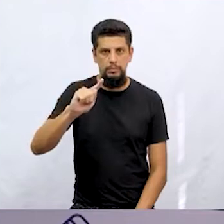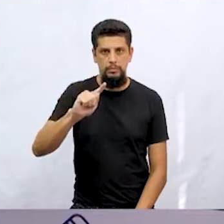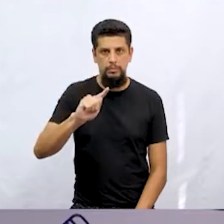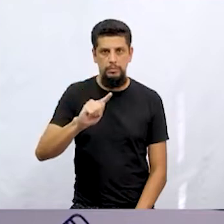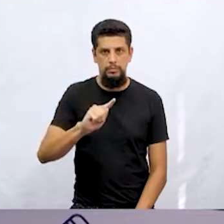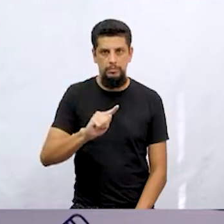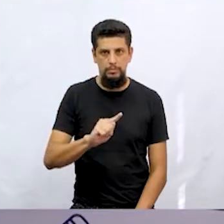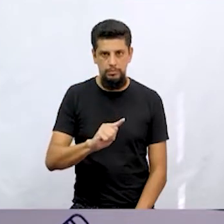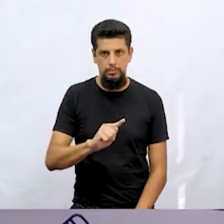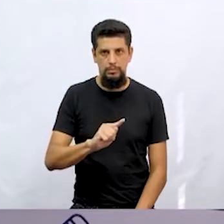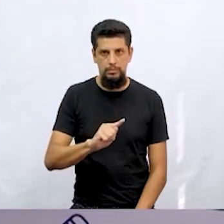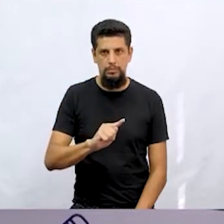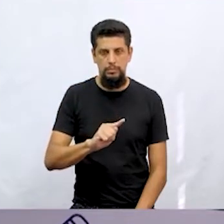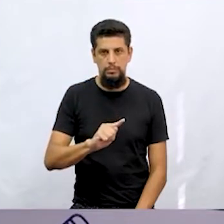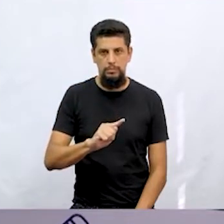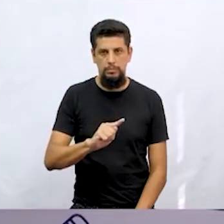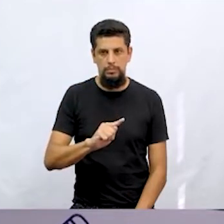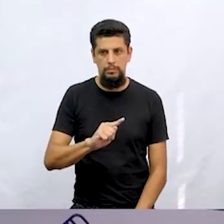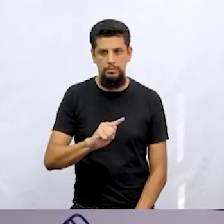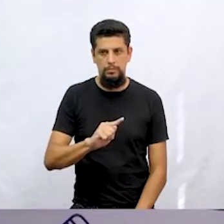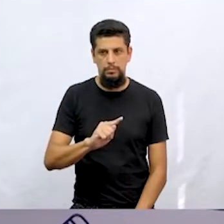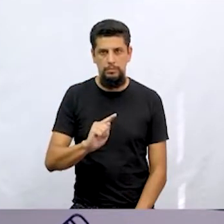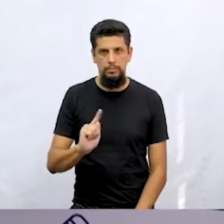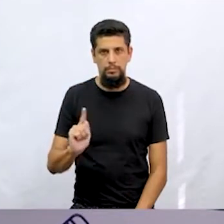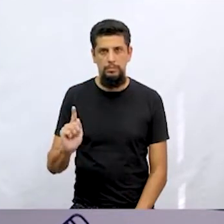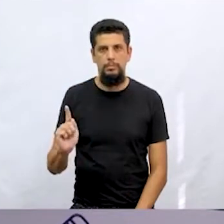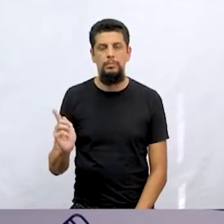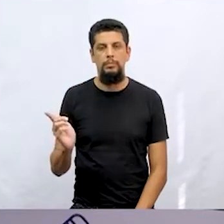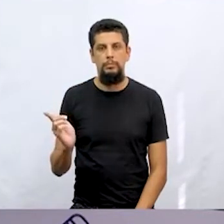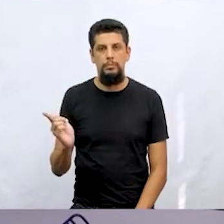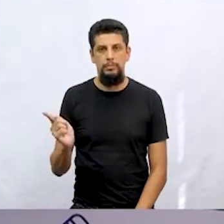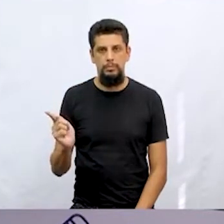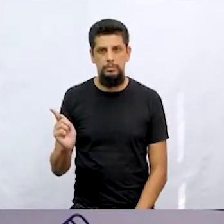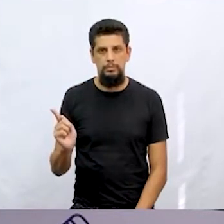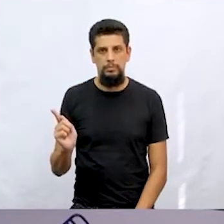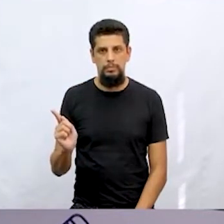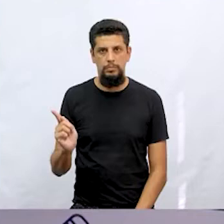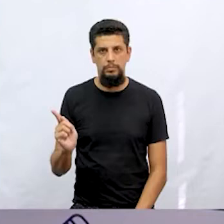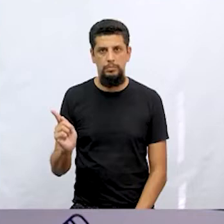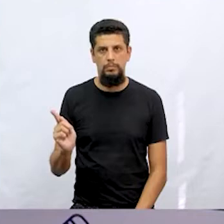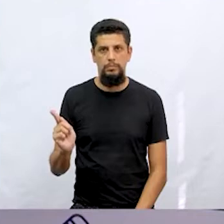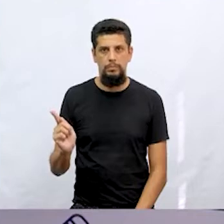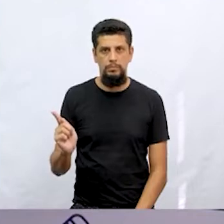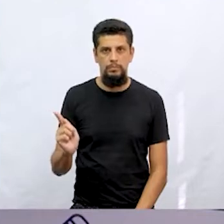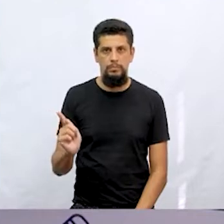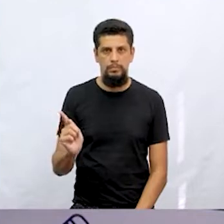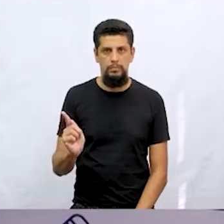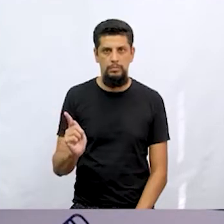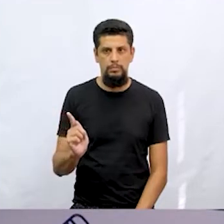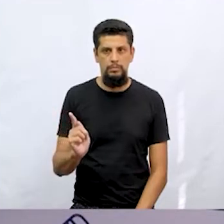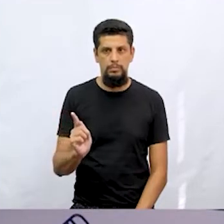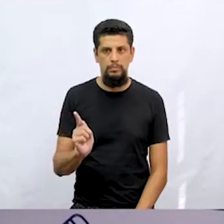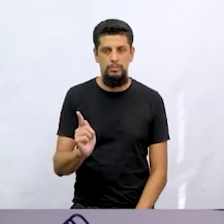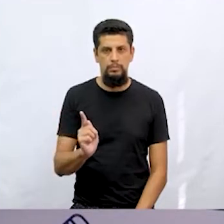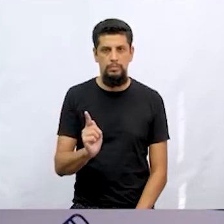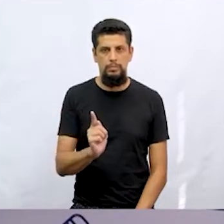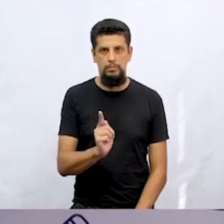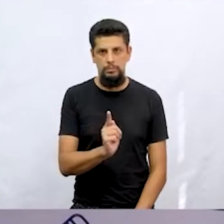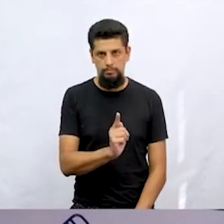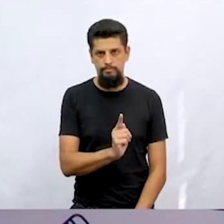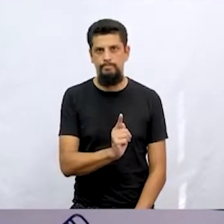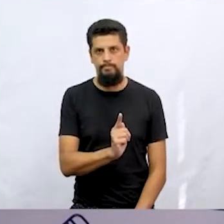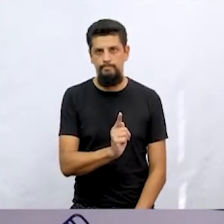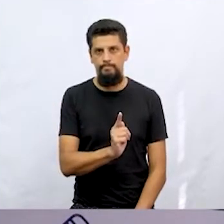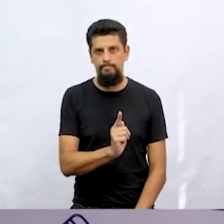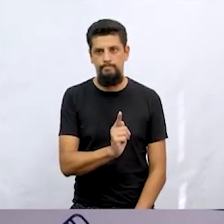cima. E vou descer com uma linha reta inclinada para baixo. Né? Daí uma linha cruzando, ó.